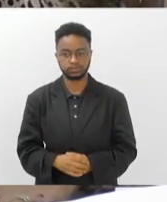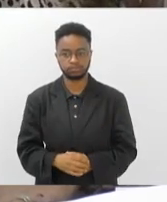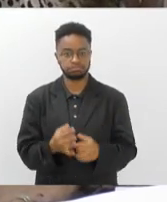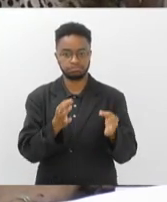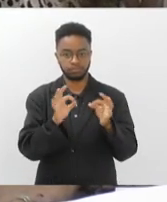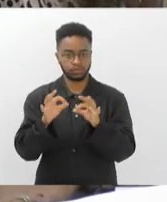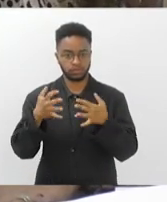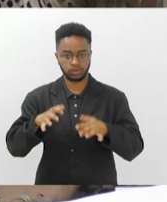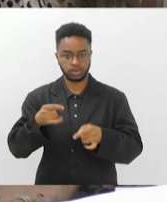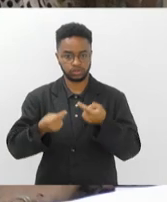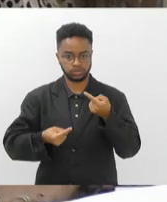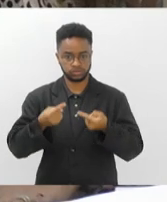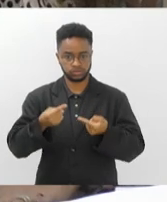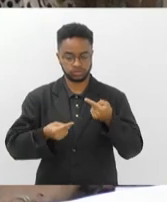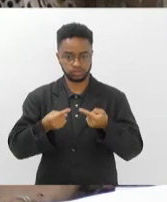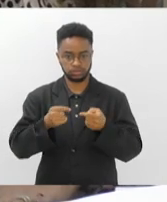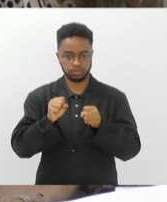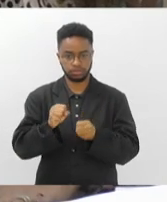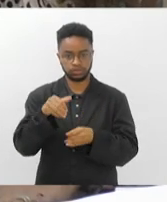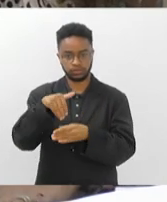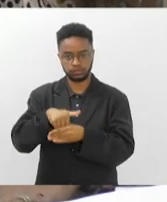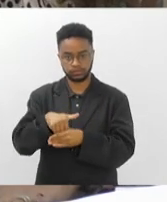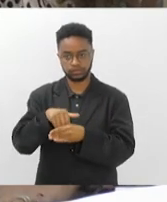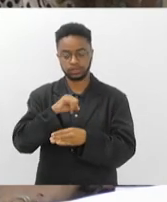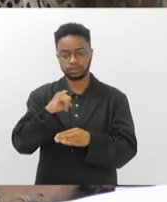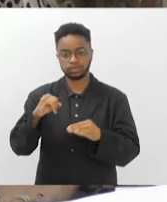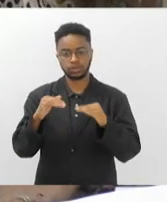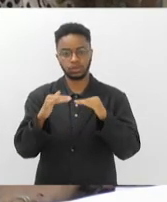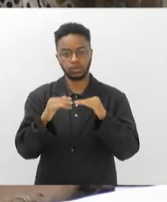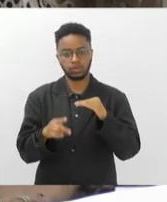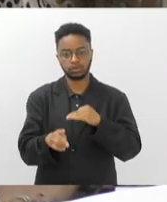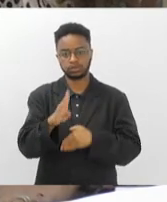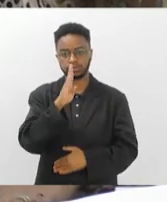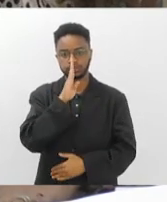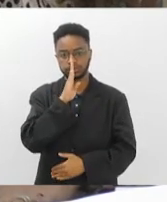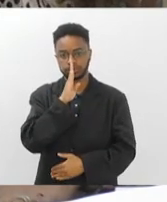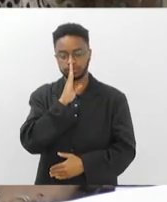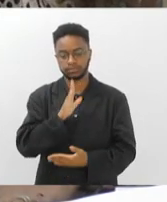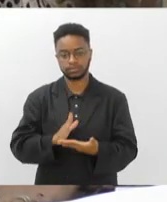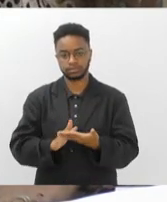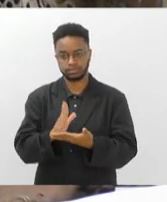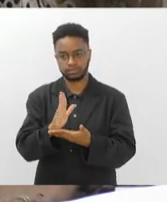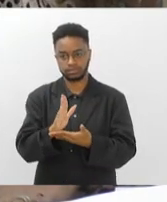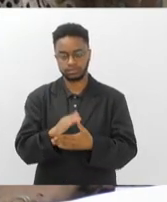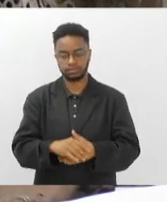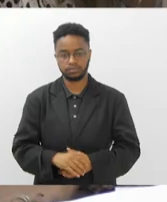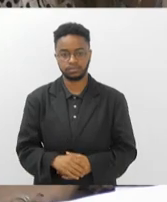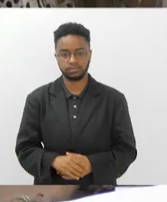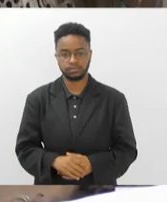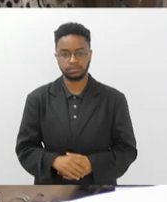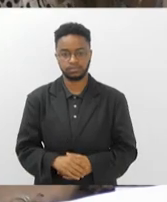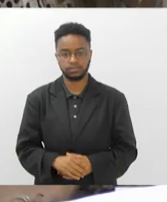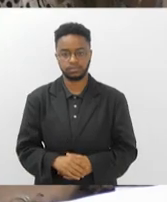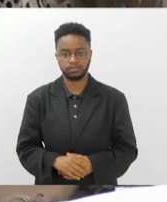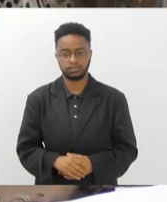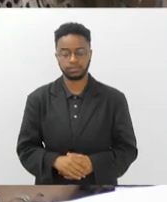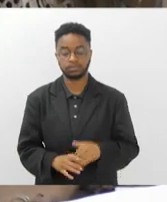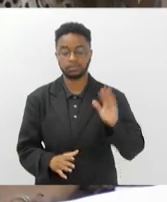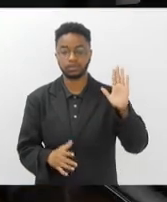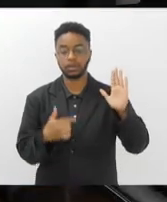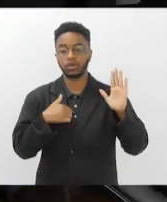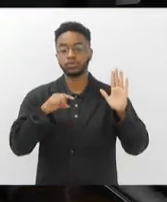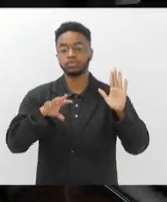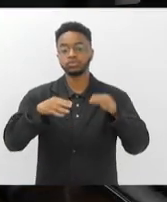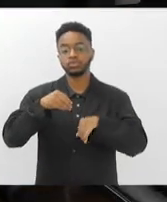Não havendo quem queira discutir, em votação. Senhores que aprovam, permaneçam como estão. Aprovado. Presidente, só para